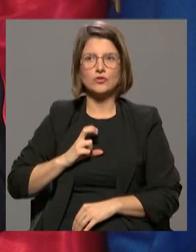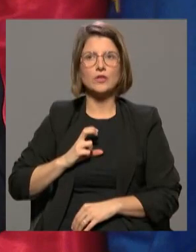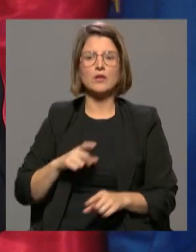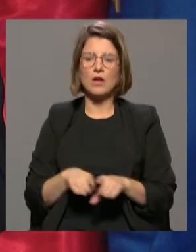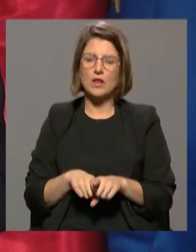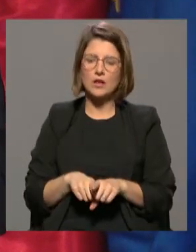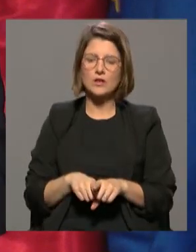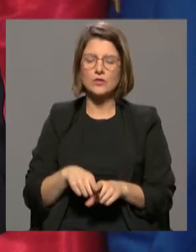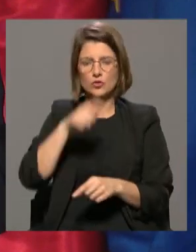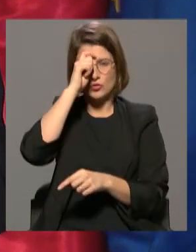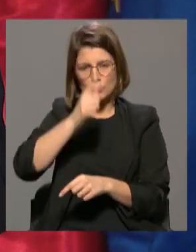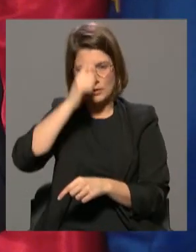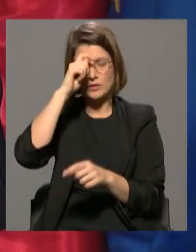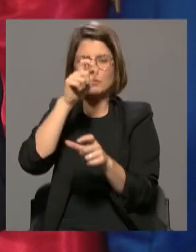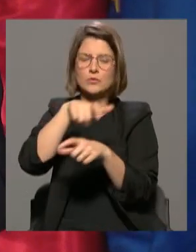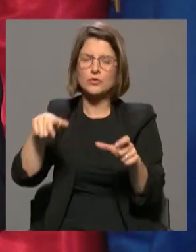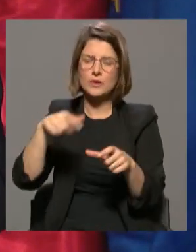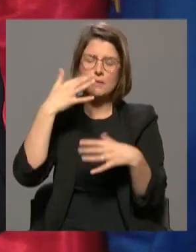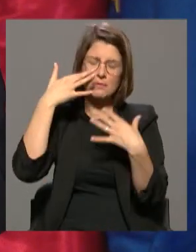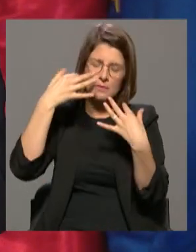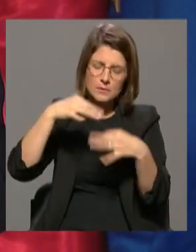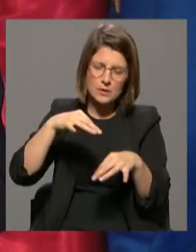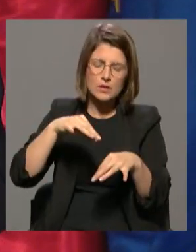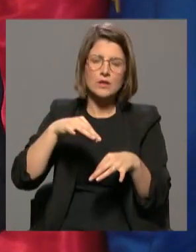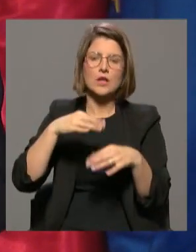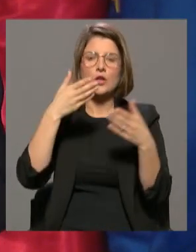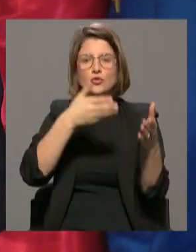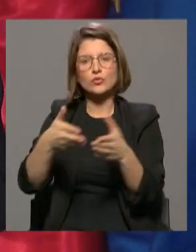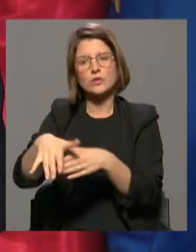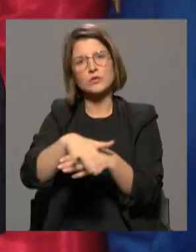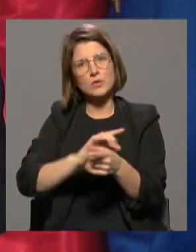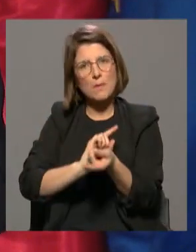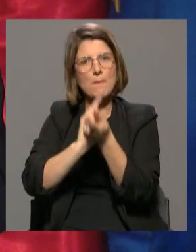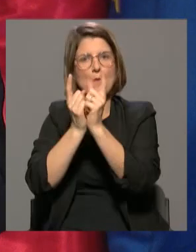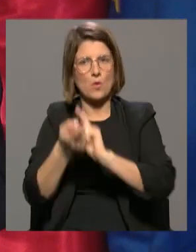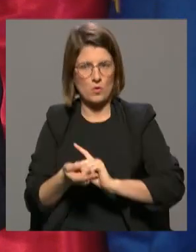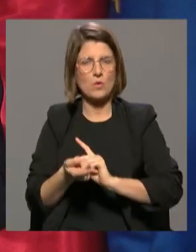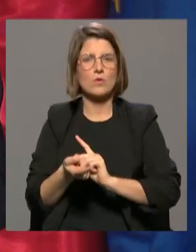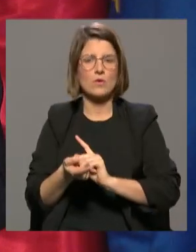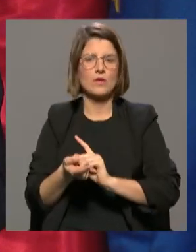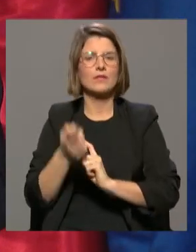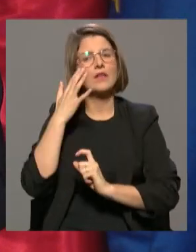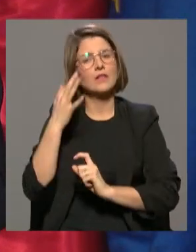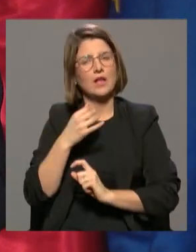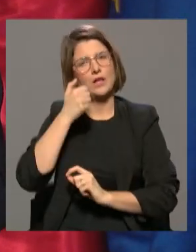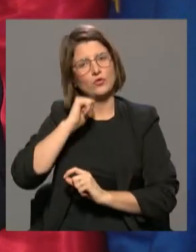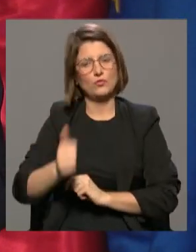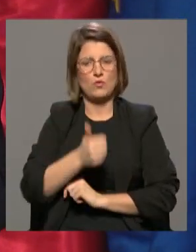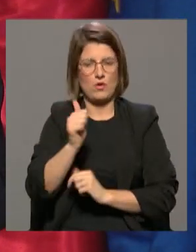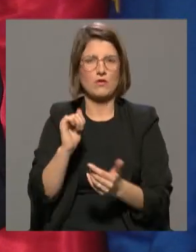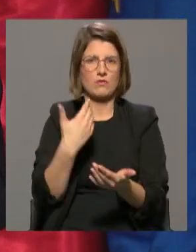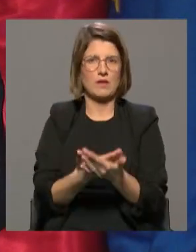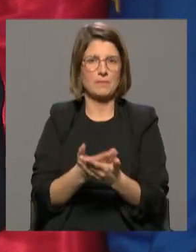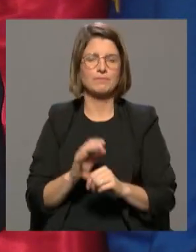humanitário e a humildade para contribuir para mudar essa tendência e trabalhar por uns assuntos melhores